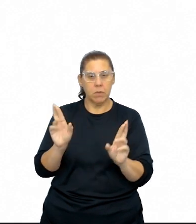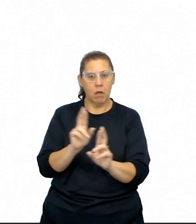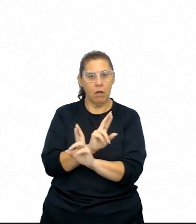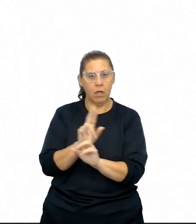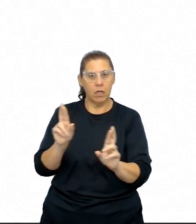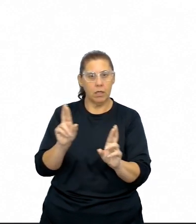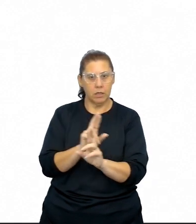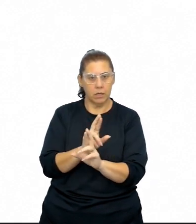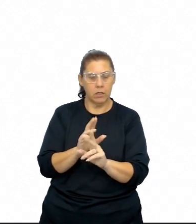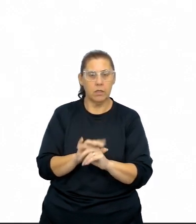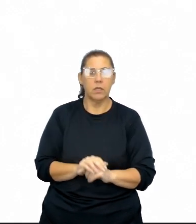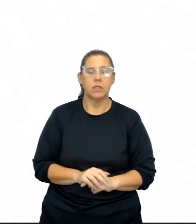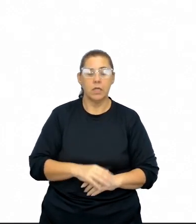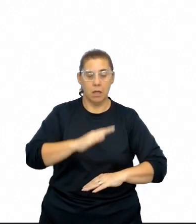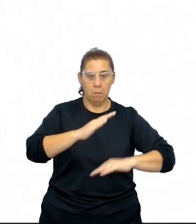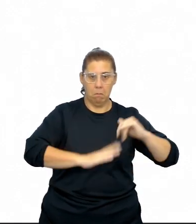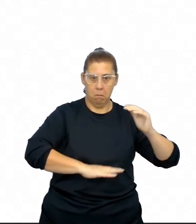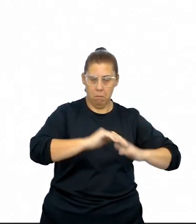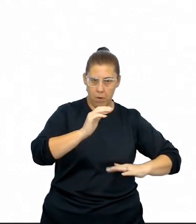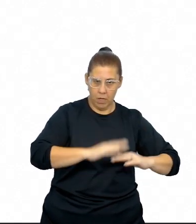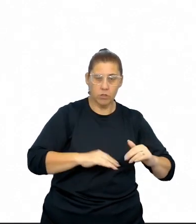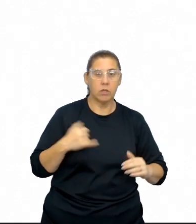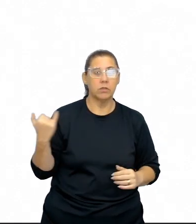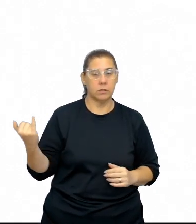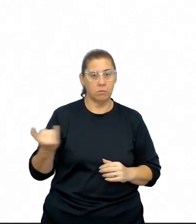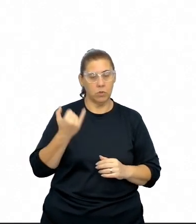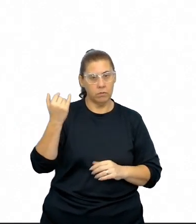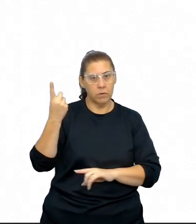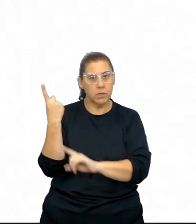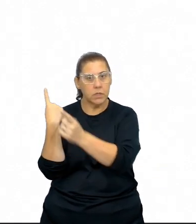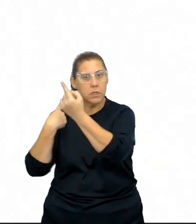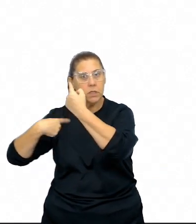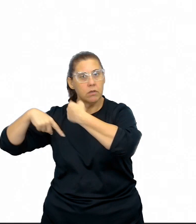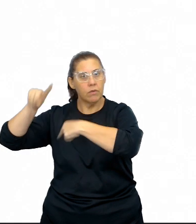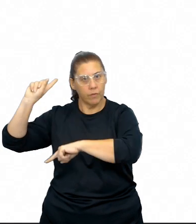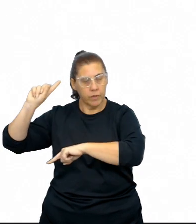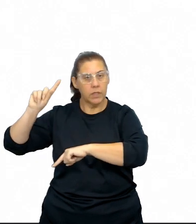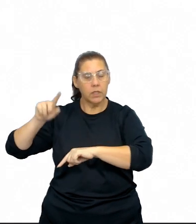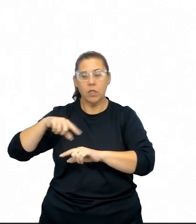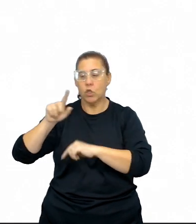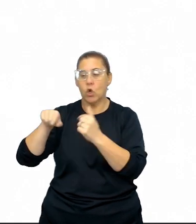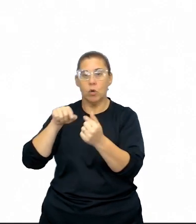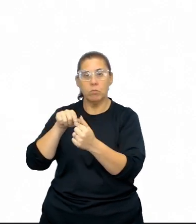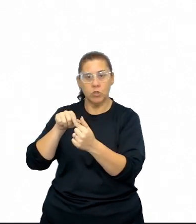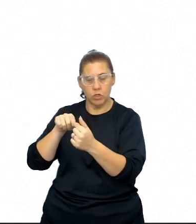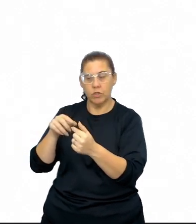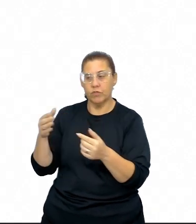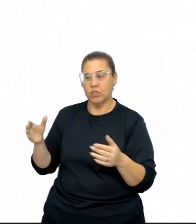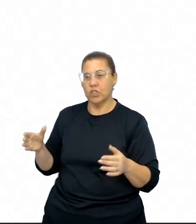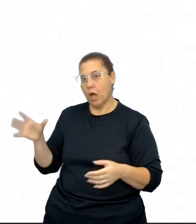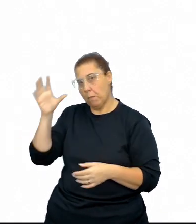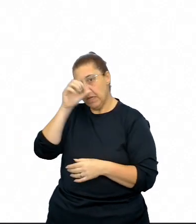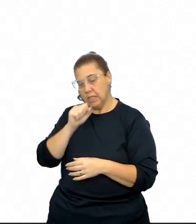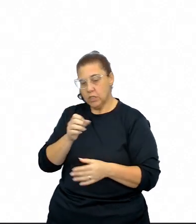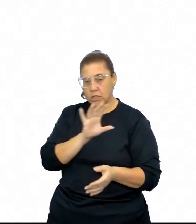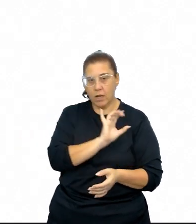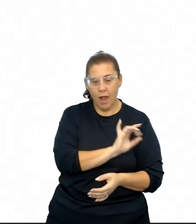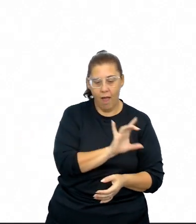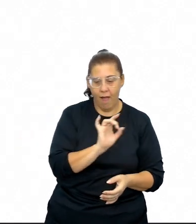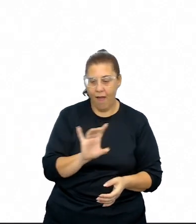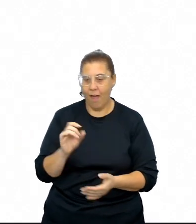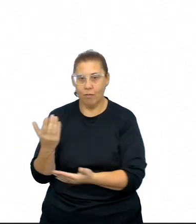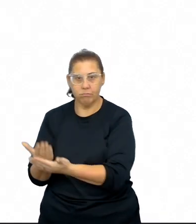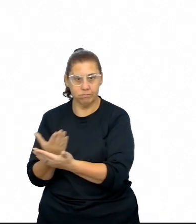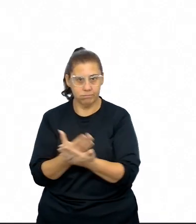relações entre as habilidades essenciais a serem desenvolvidas e os objetivos de aprendizagem de cada aula.